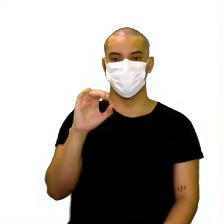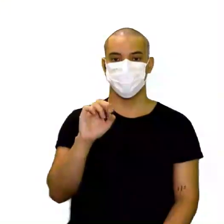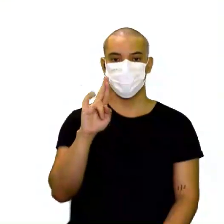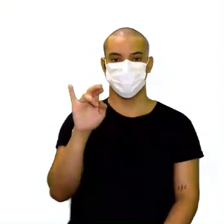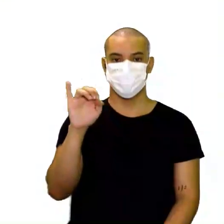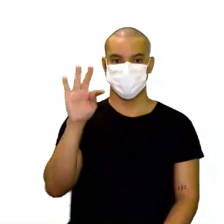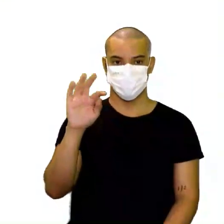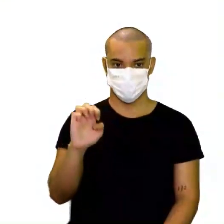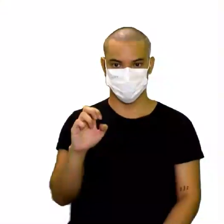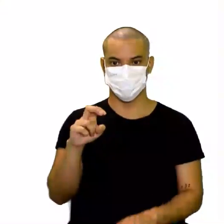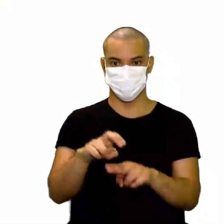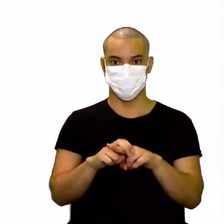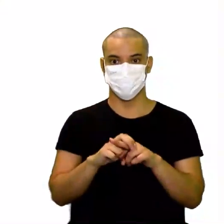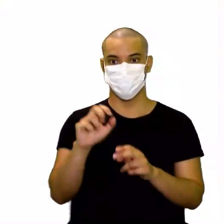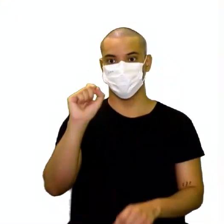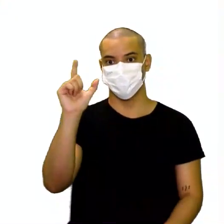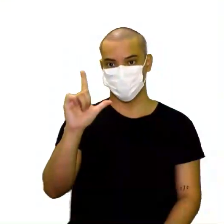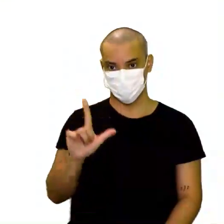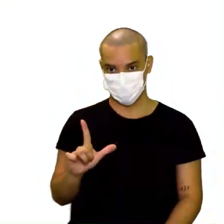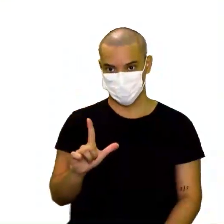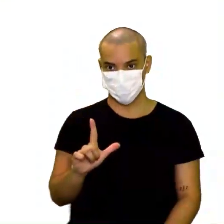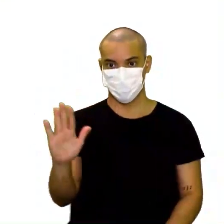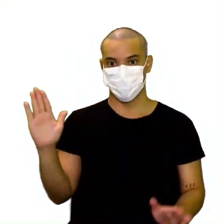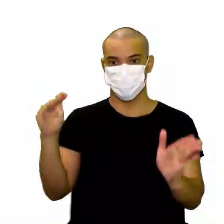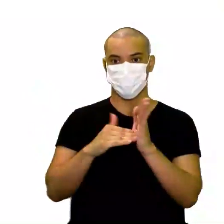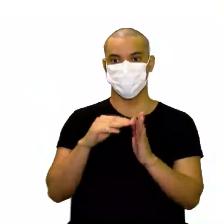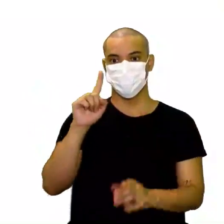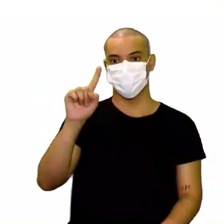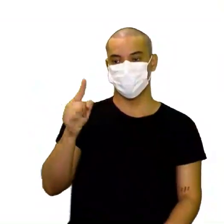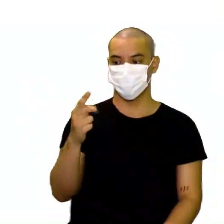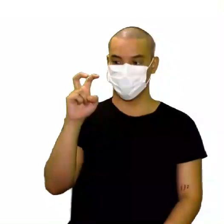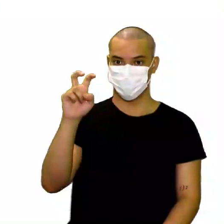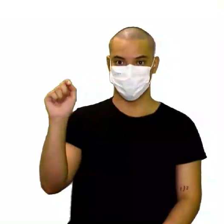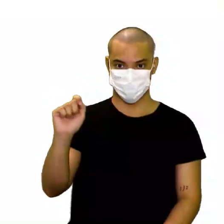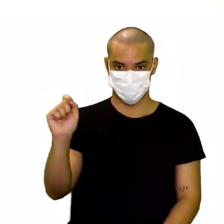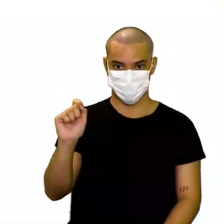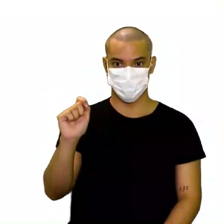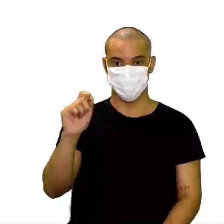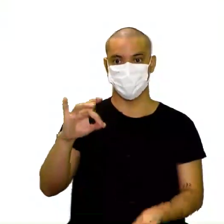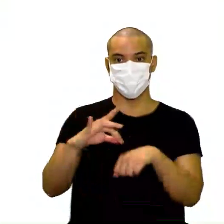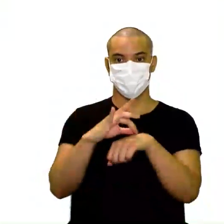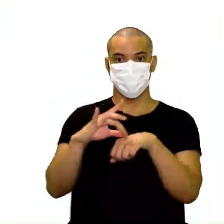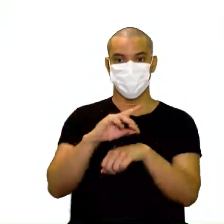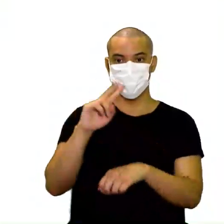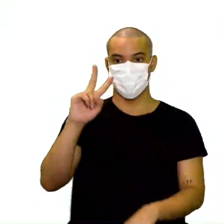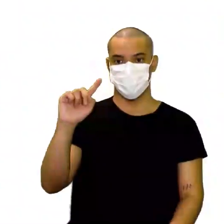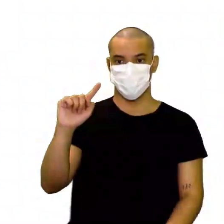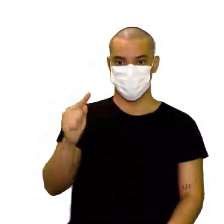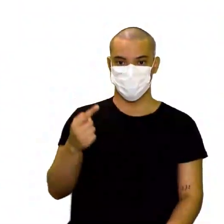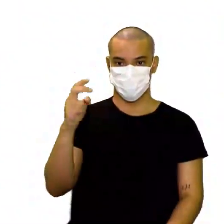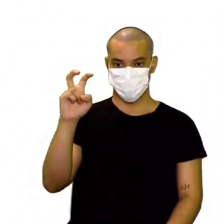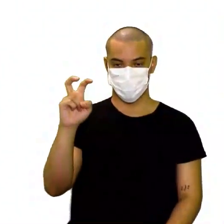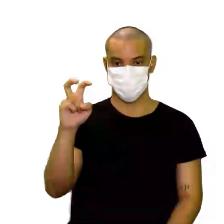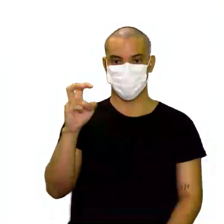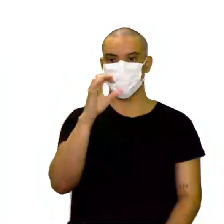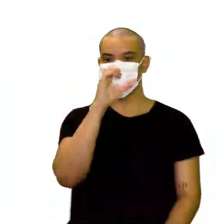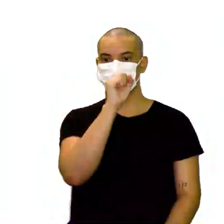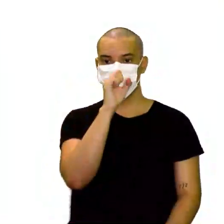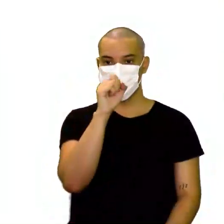fusível azul suporta até 1,5 amperes. O preto, 2,5. O